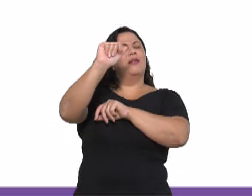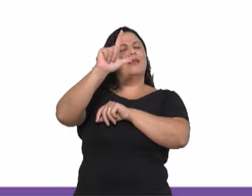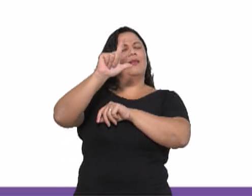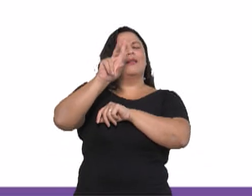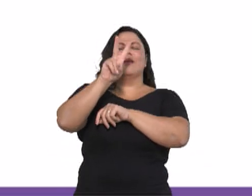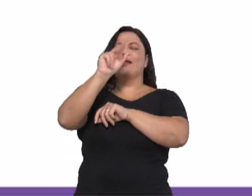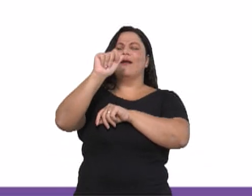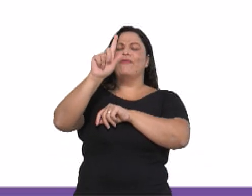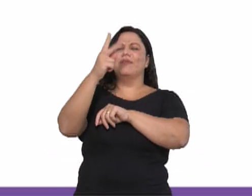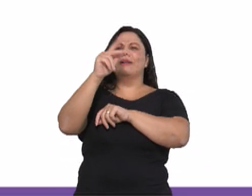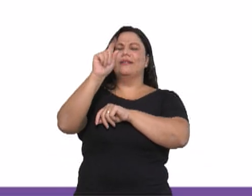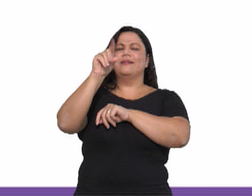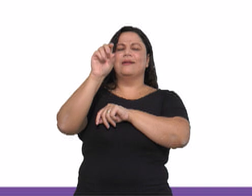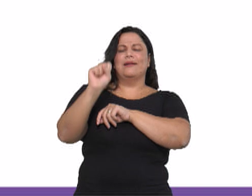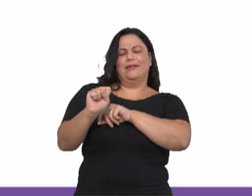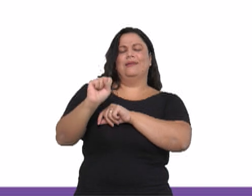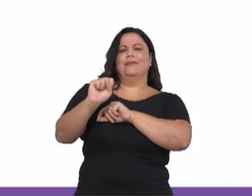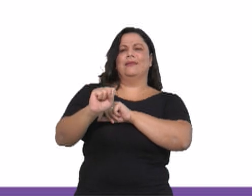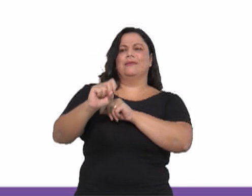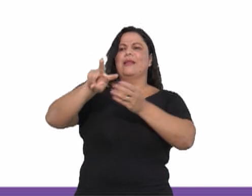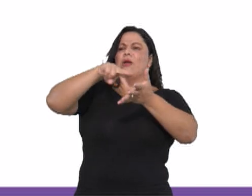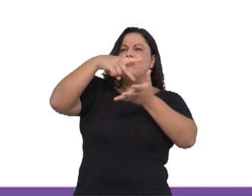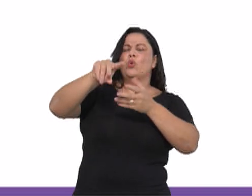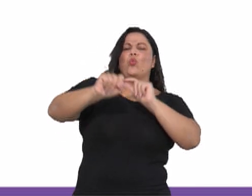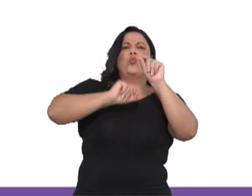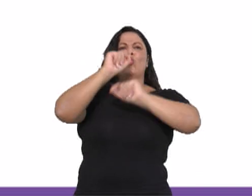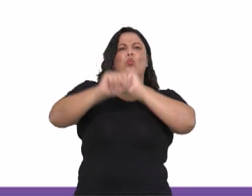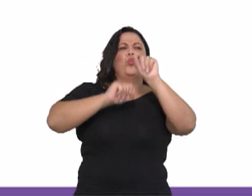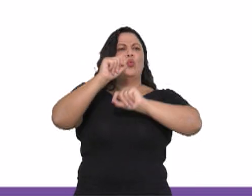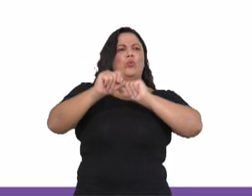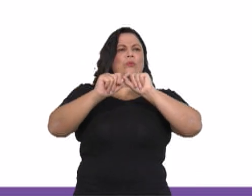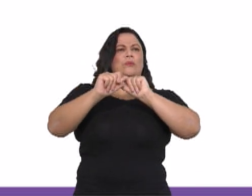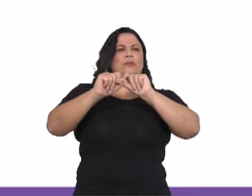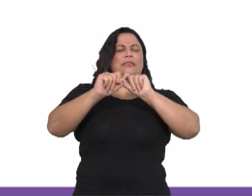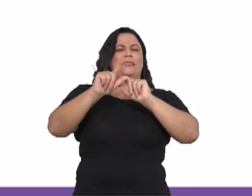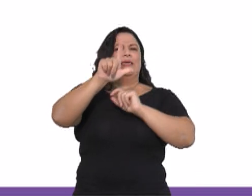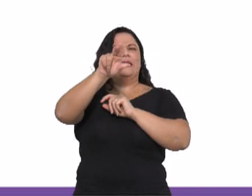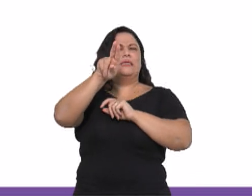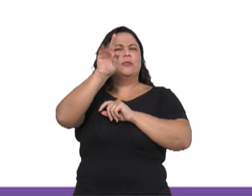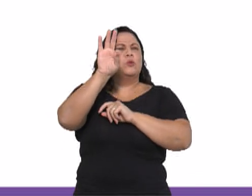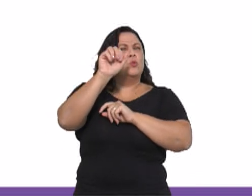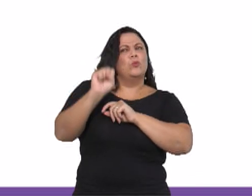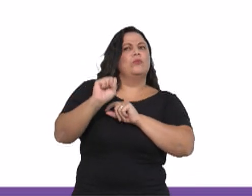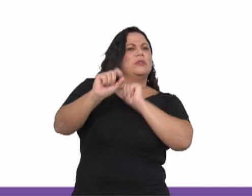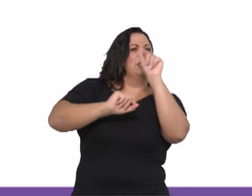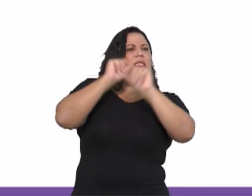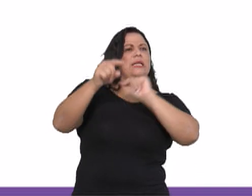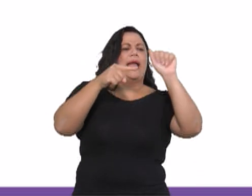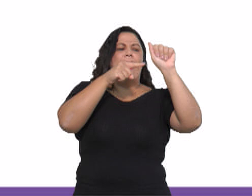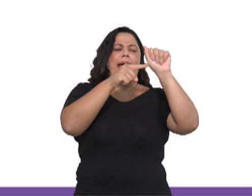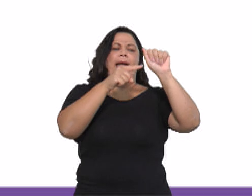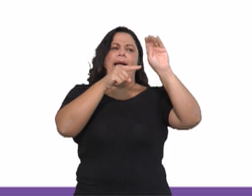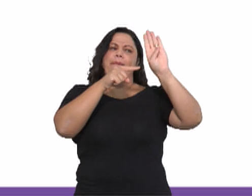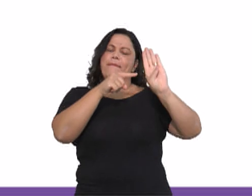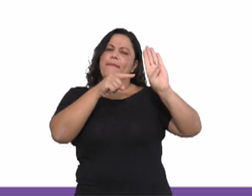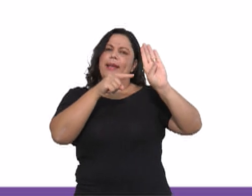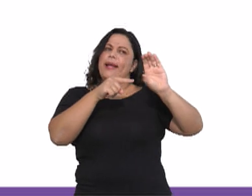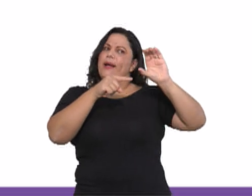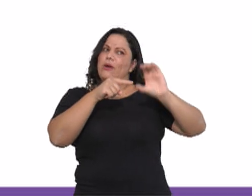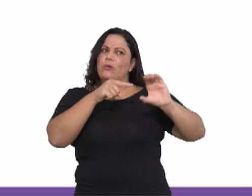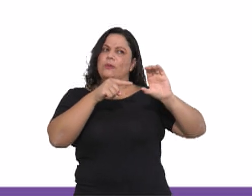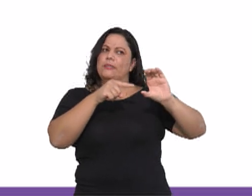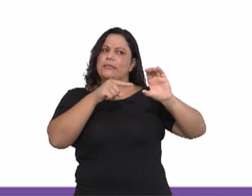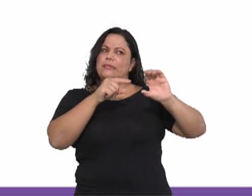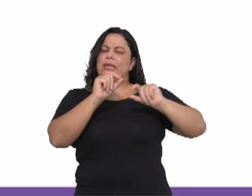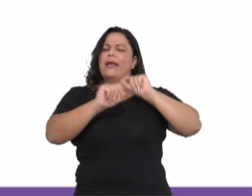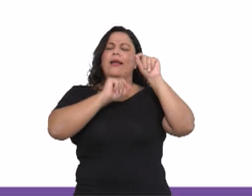luta entre quem? Quem que você marcou? A, colonizadores e indígenas. B, africanos e europeus. C, mouros